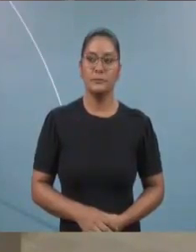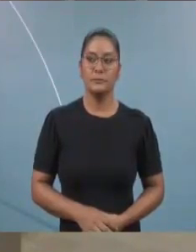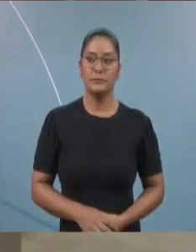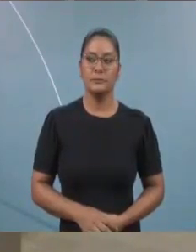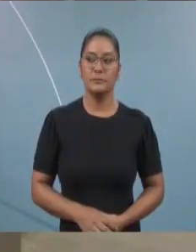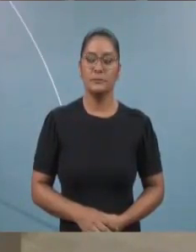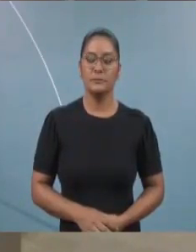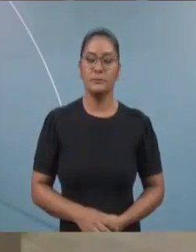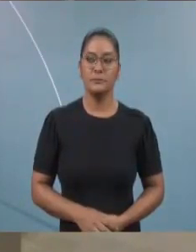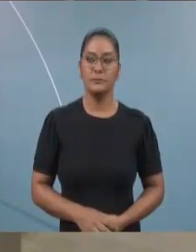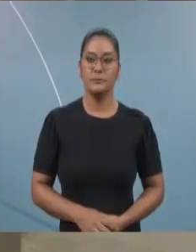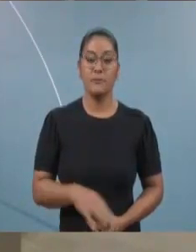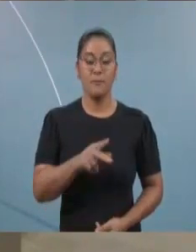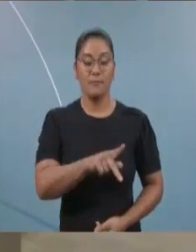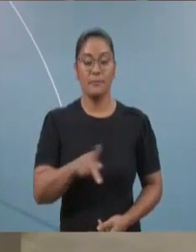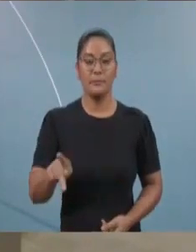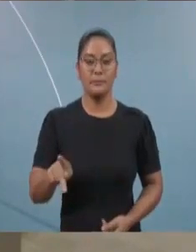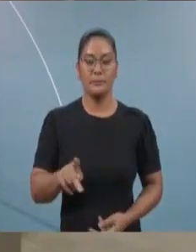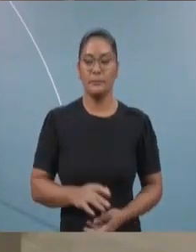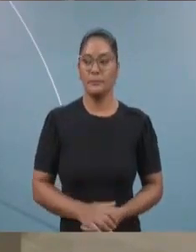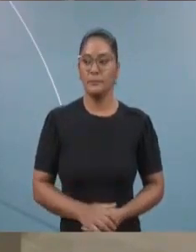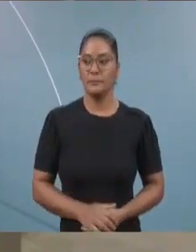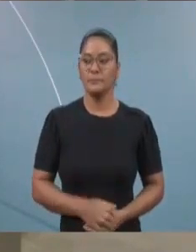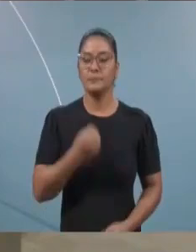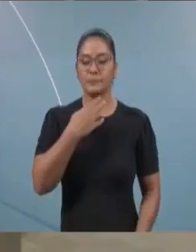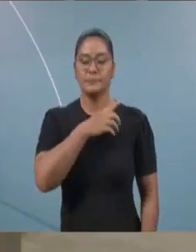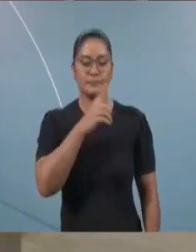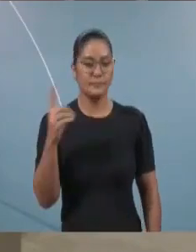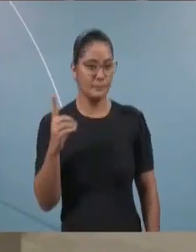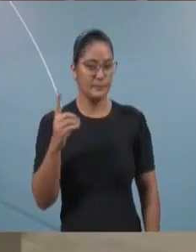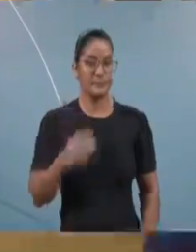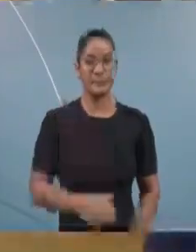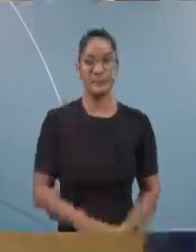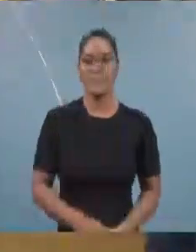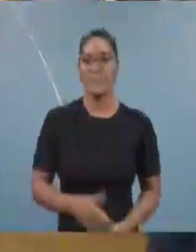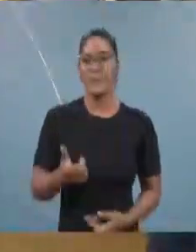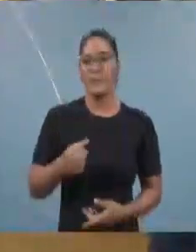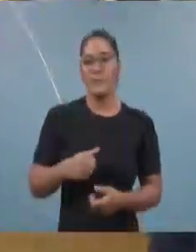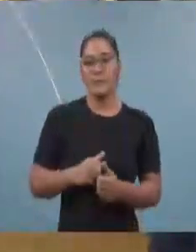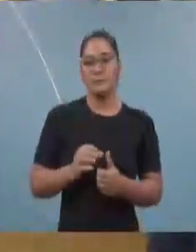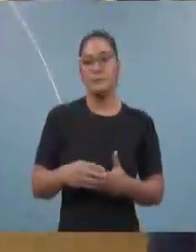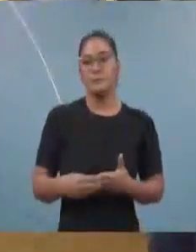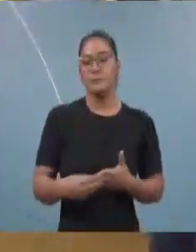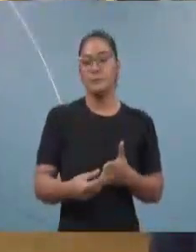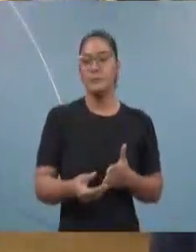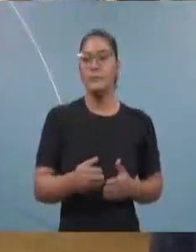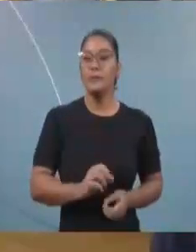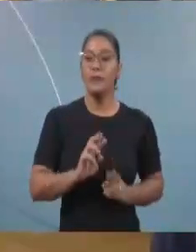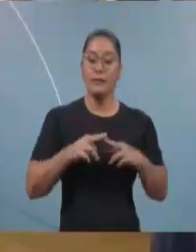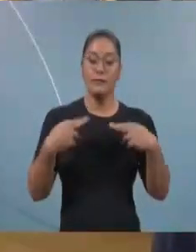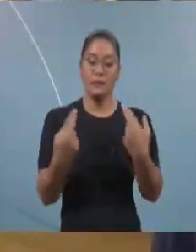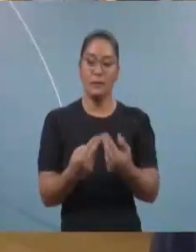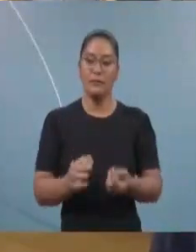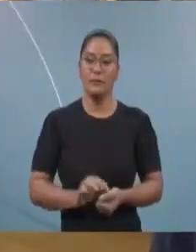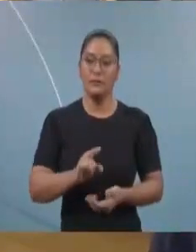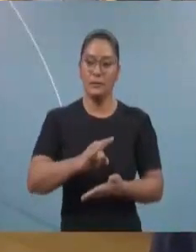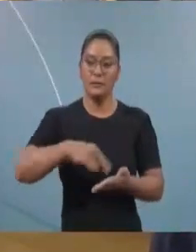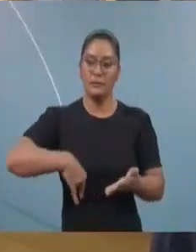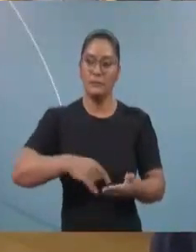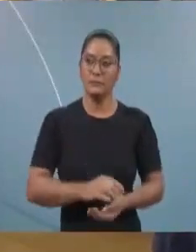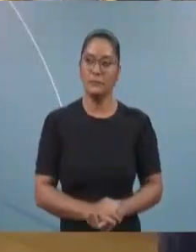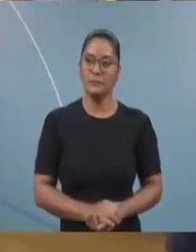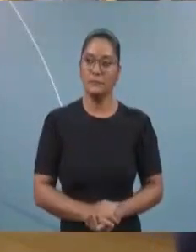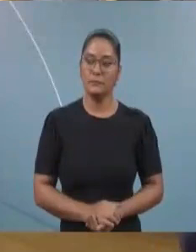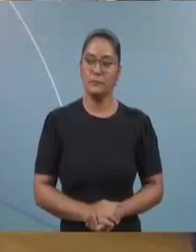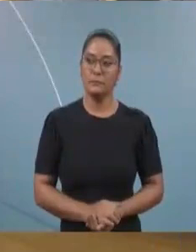favor senhor presidente muito bom dia vossa excelência que está conduzindo essa sessão eu quero requerer eh a